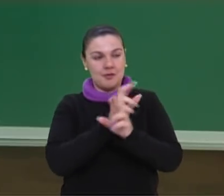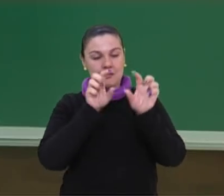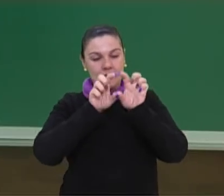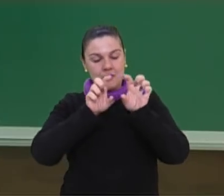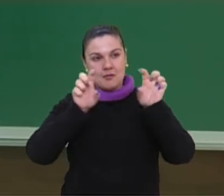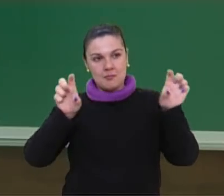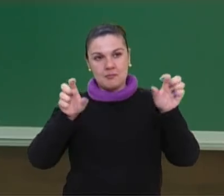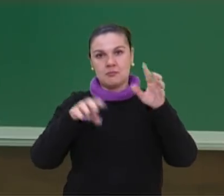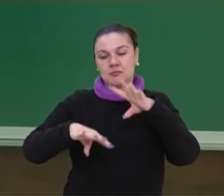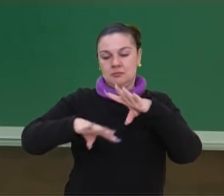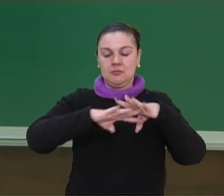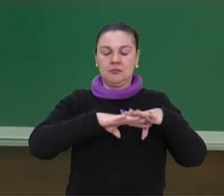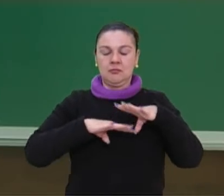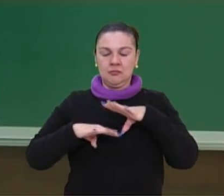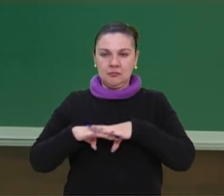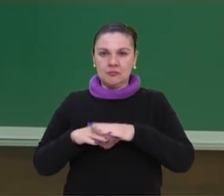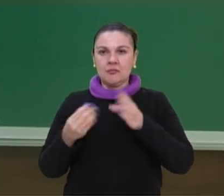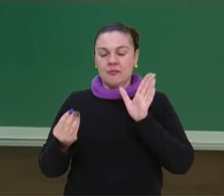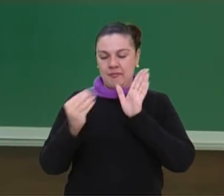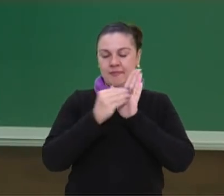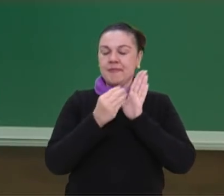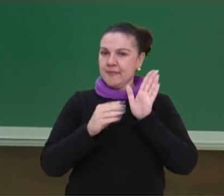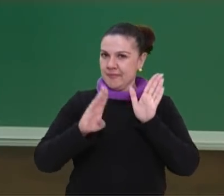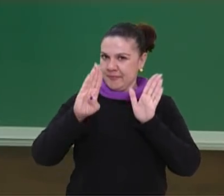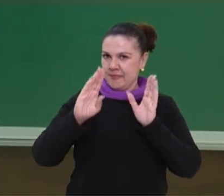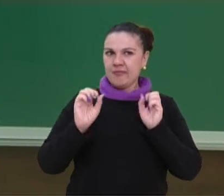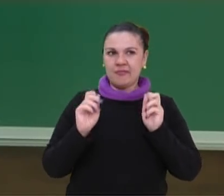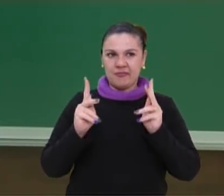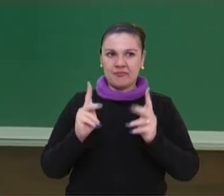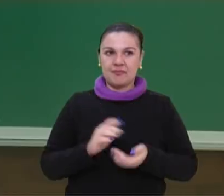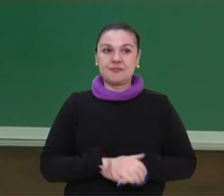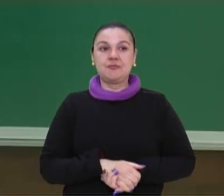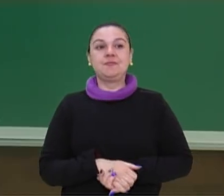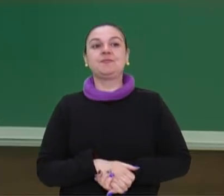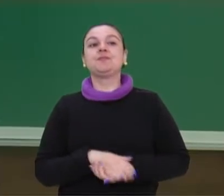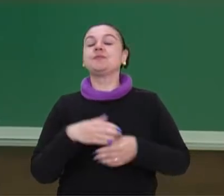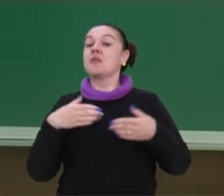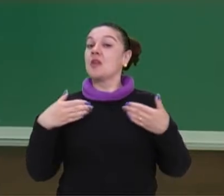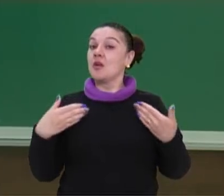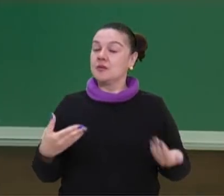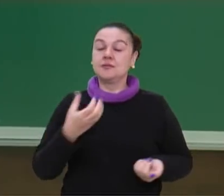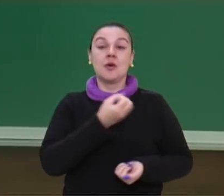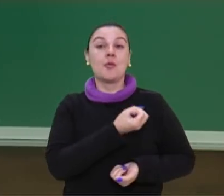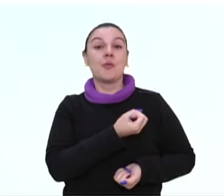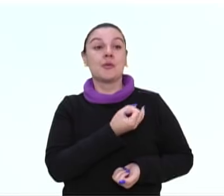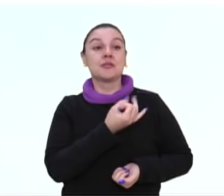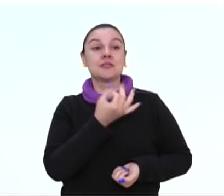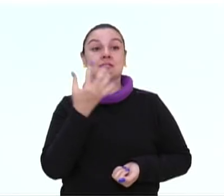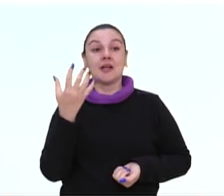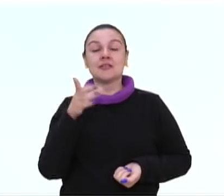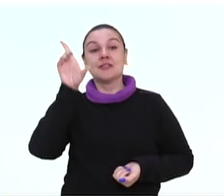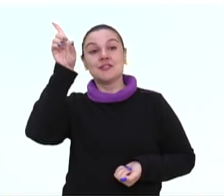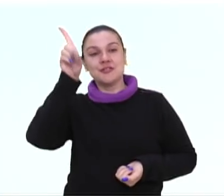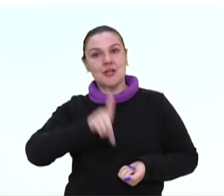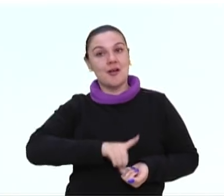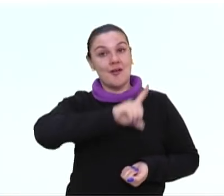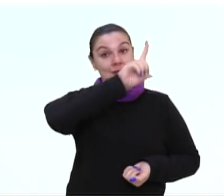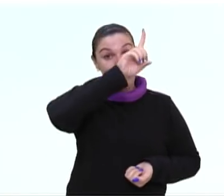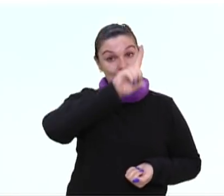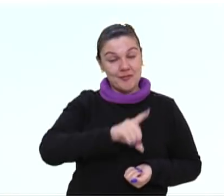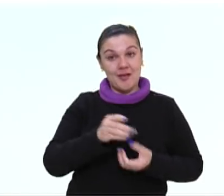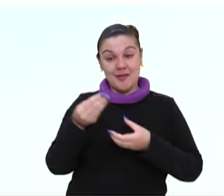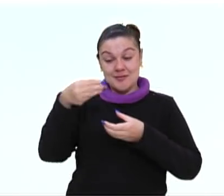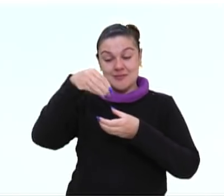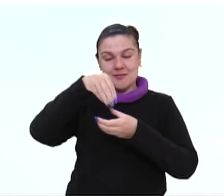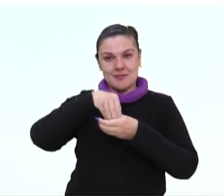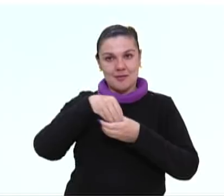da linguagem matemática da letra B. Lembram a letra B? A letra B é a quantidade de diagonais